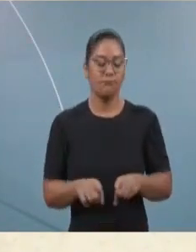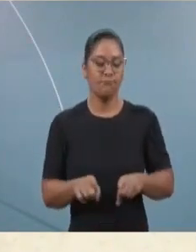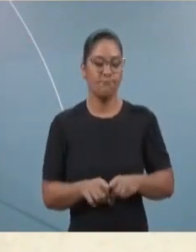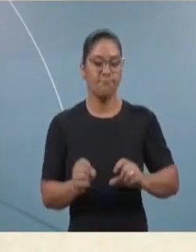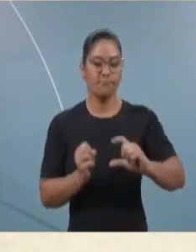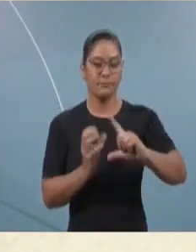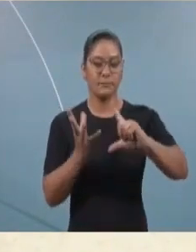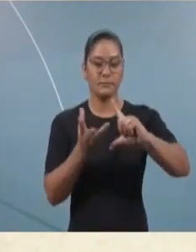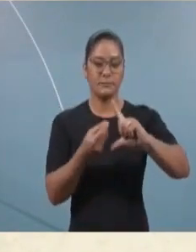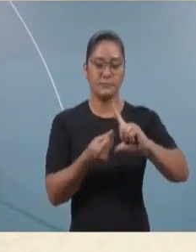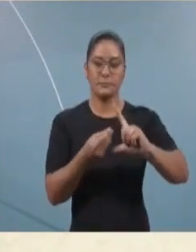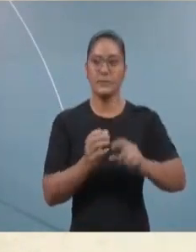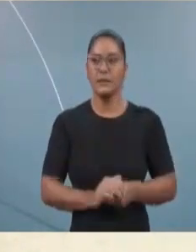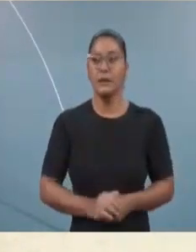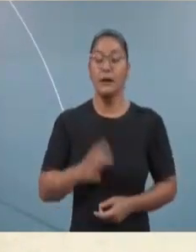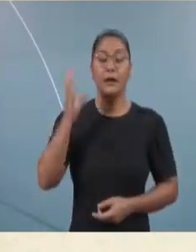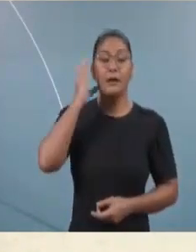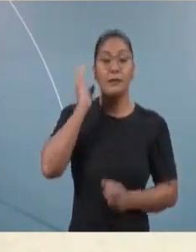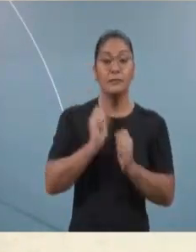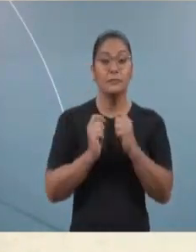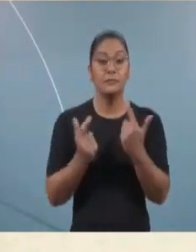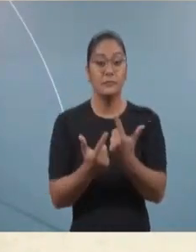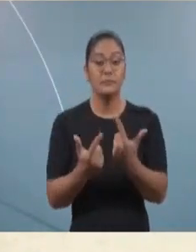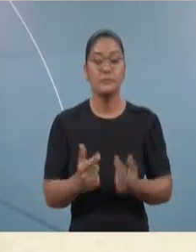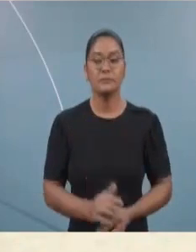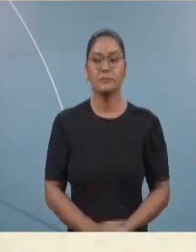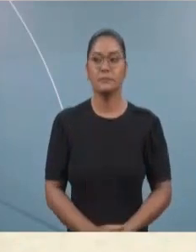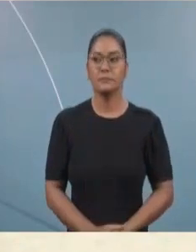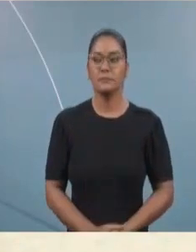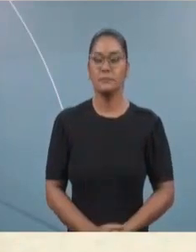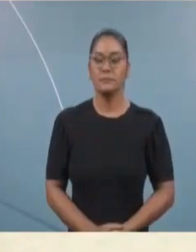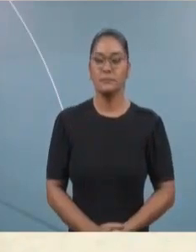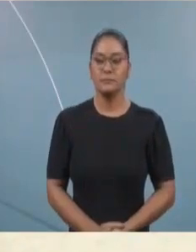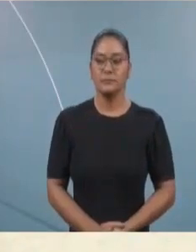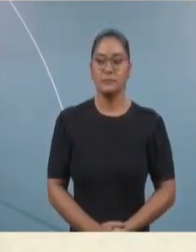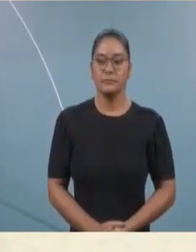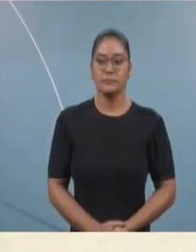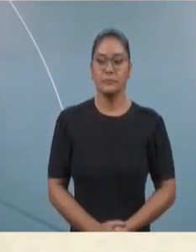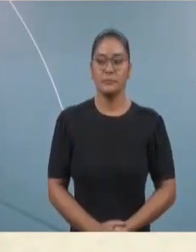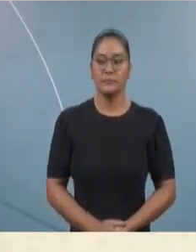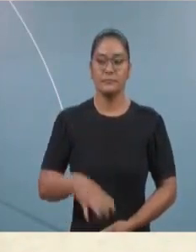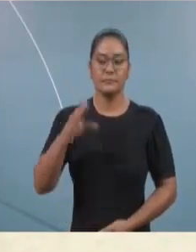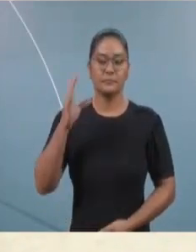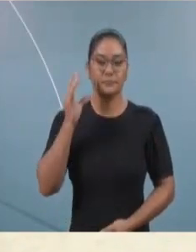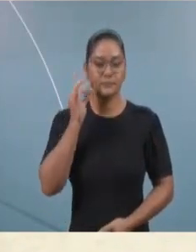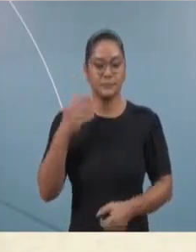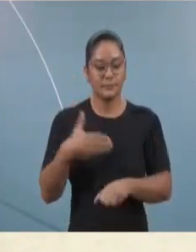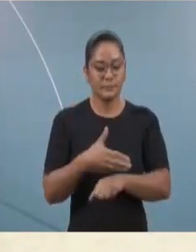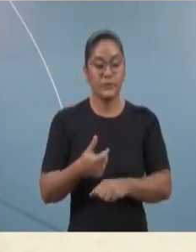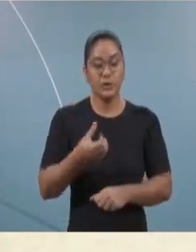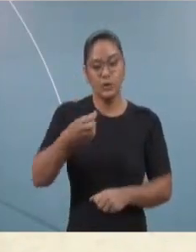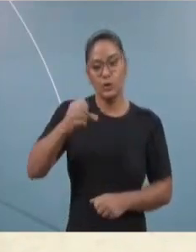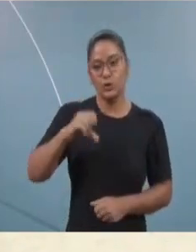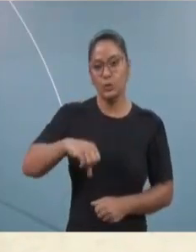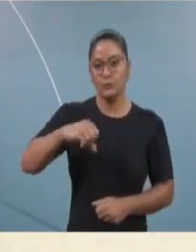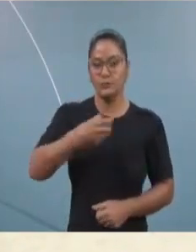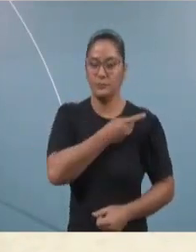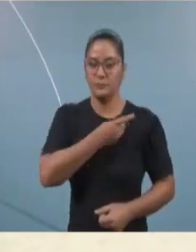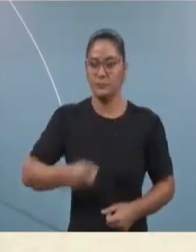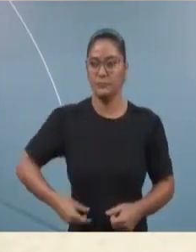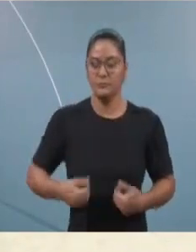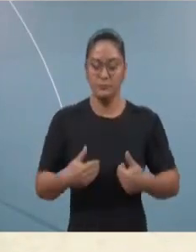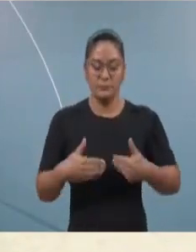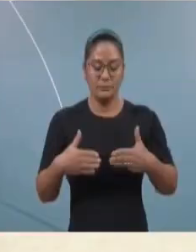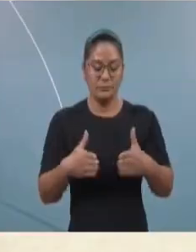TV Assembleia que nos escuta pela rádio Assembleia presente na casa nove senhores havendo